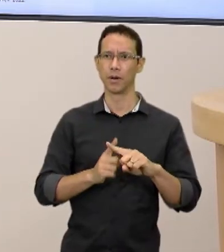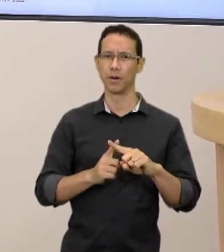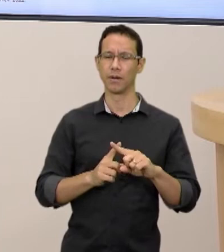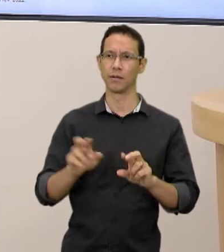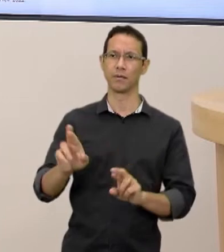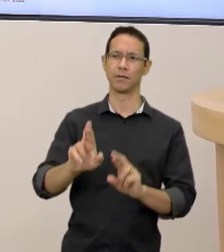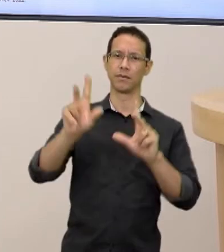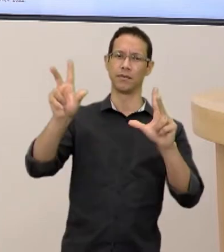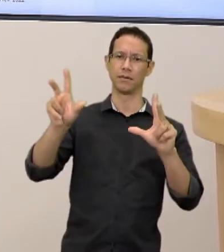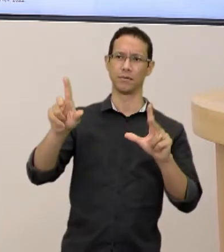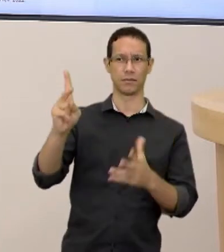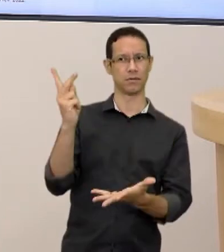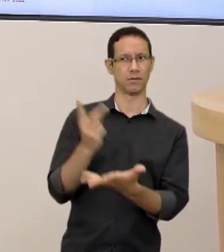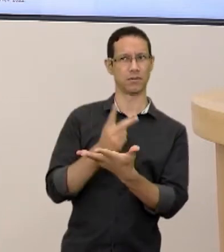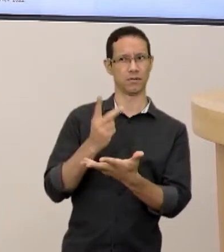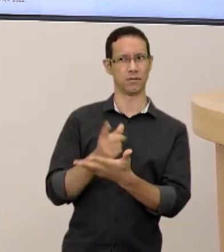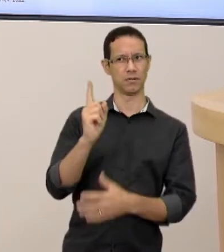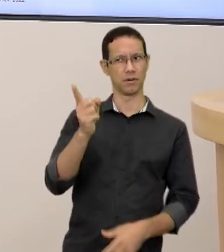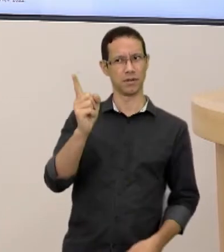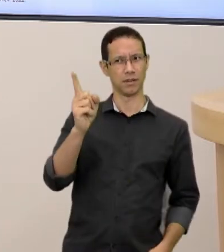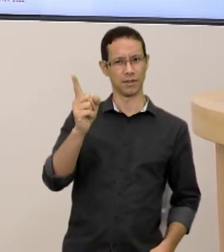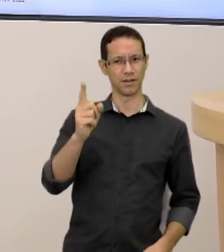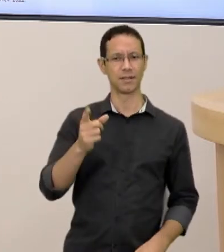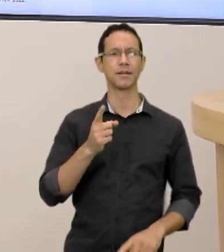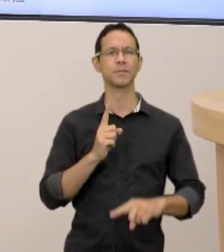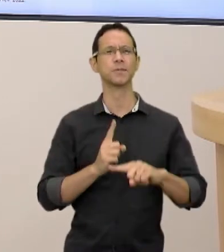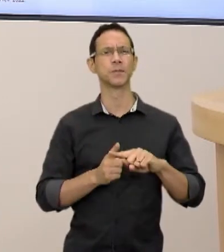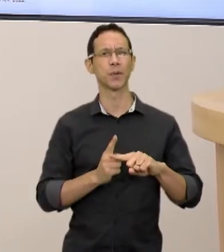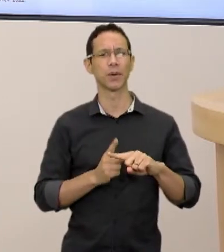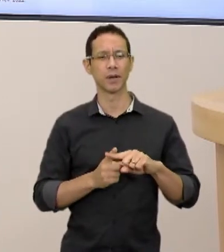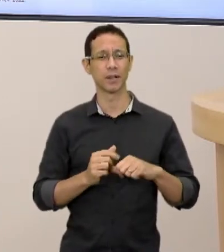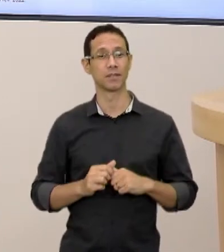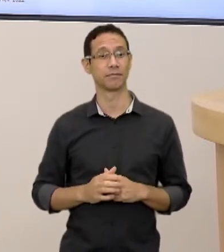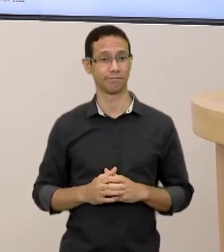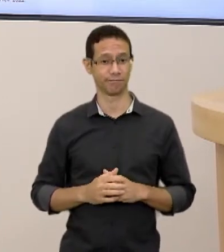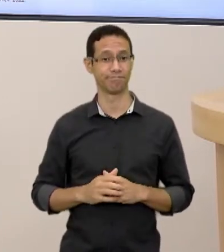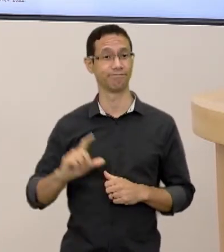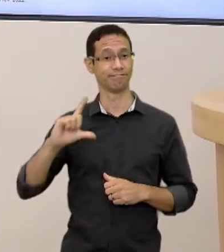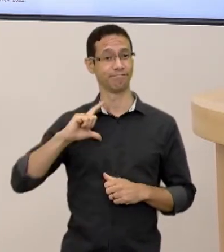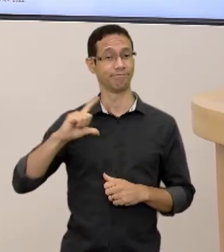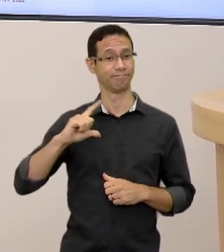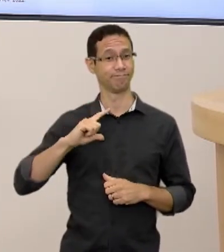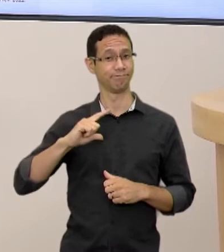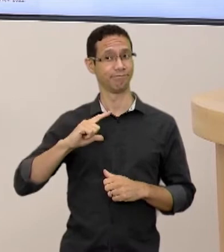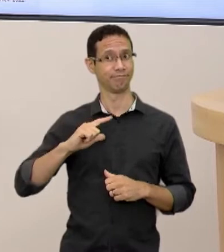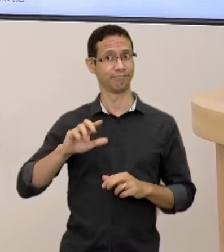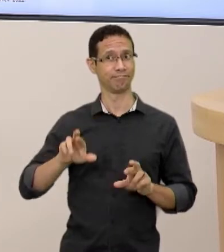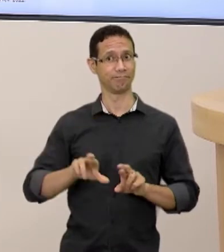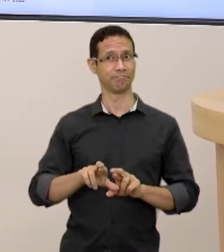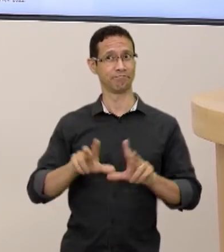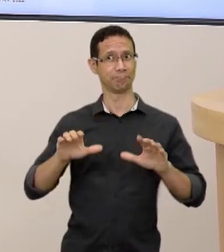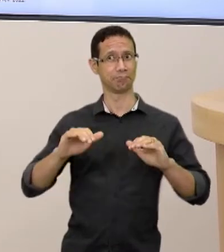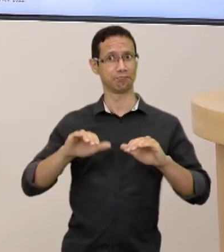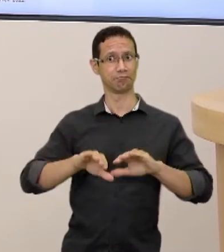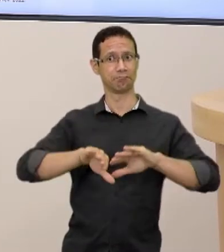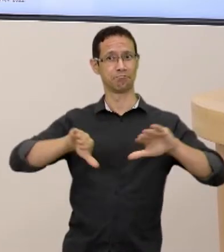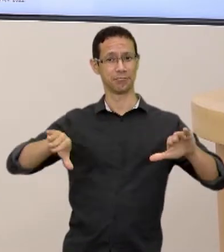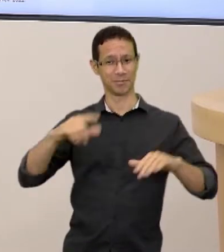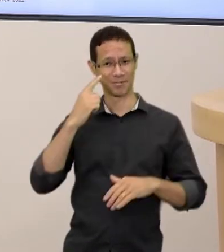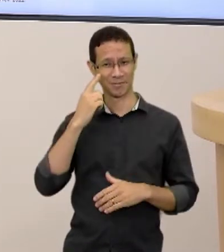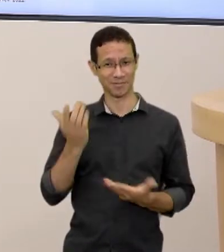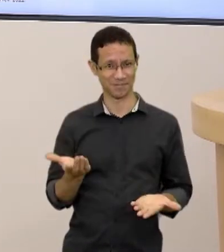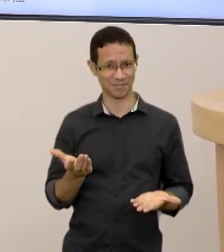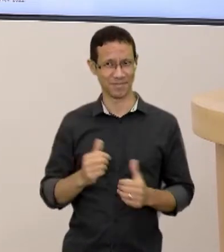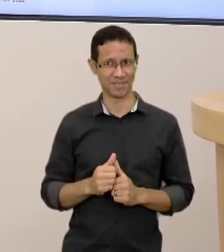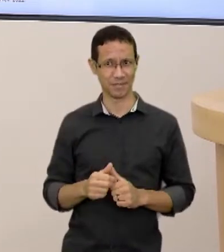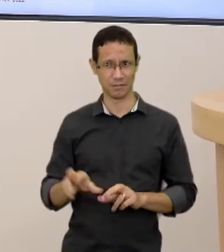é tido como errado, né? Então tem aí uma distância muito, muito grande. Será que toda vez